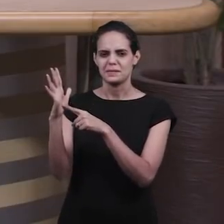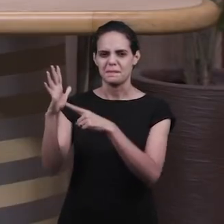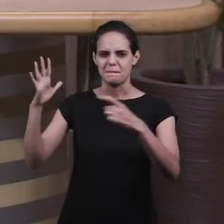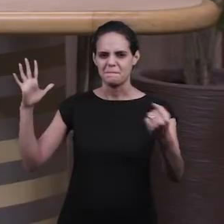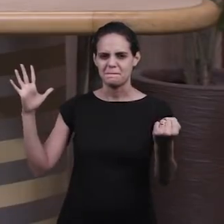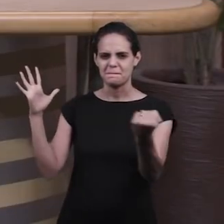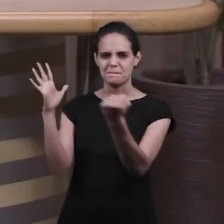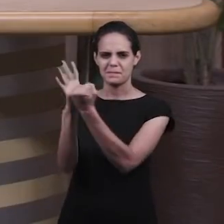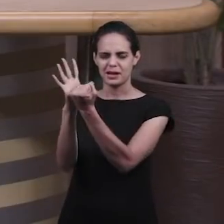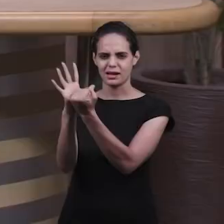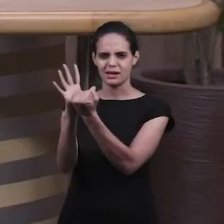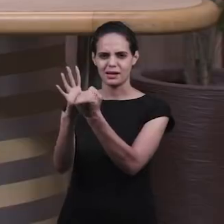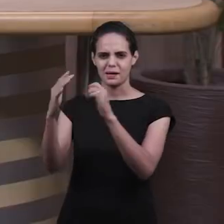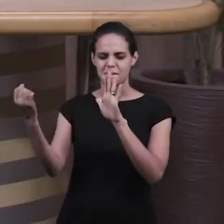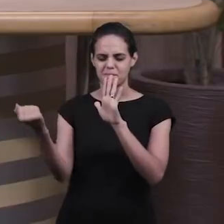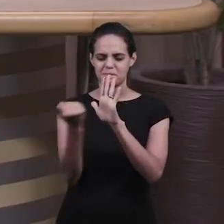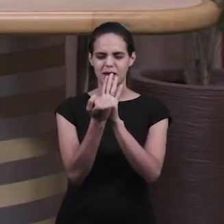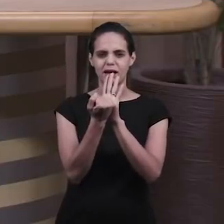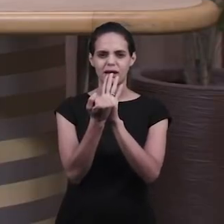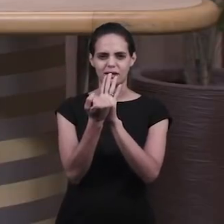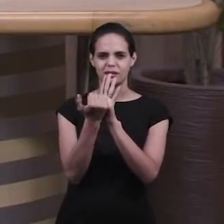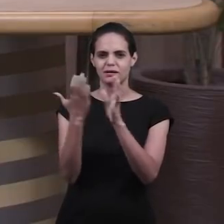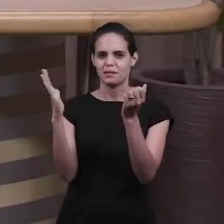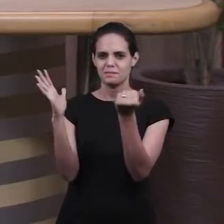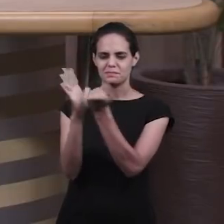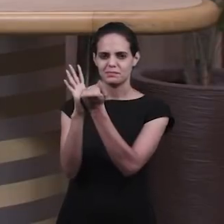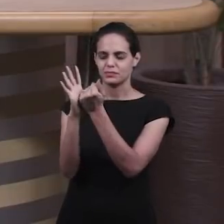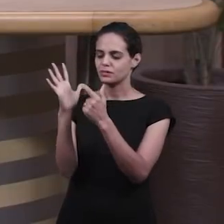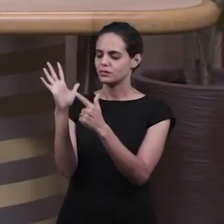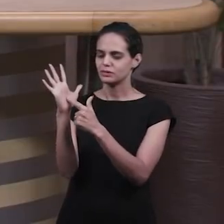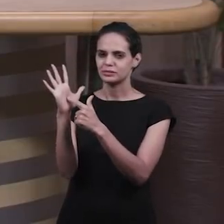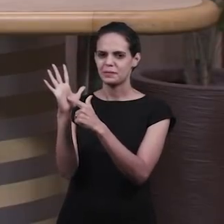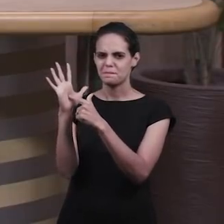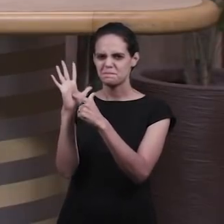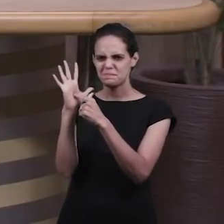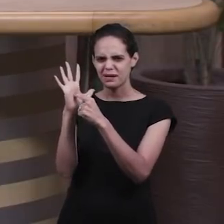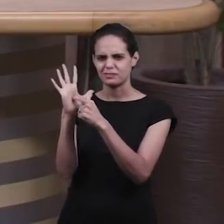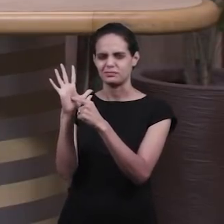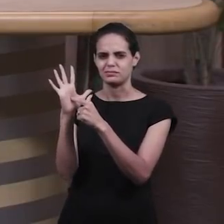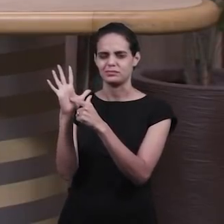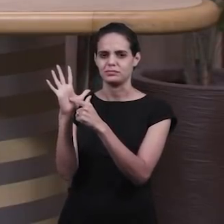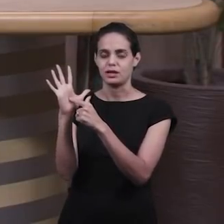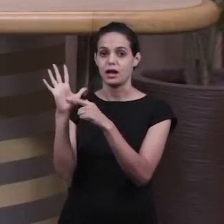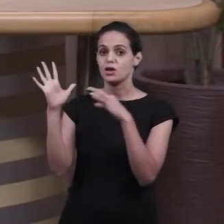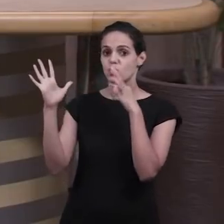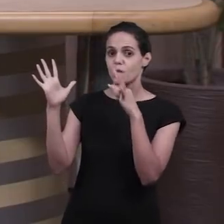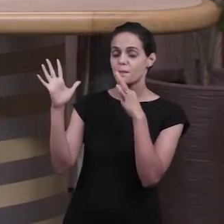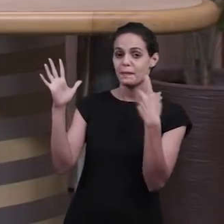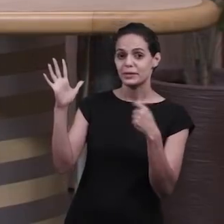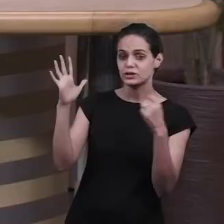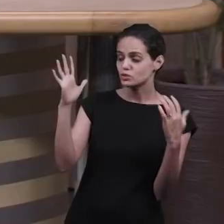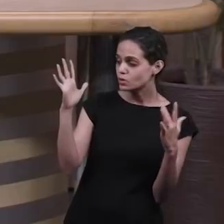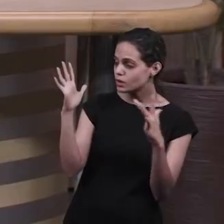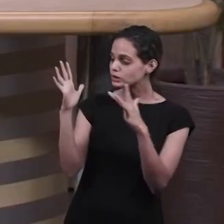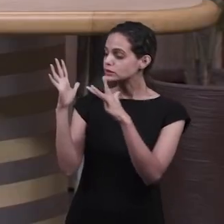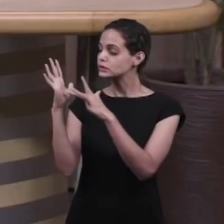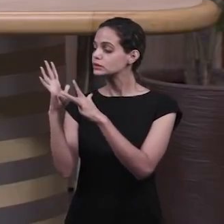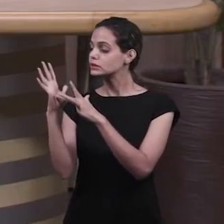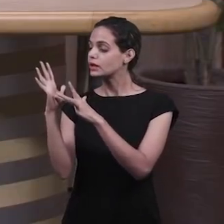sido ferido. Onde a mão dele foi traspassada pelo cravo. Exatamente. Então, quando ele coloca ali,